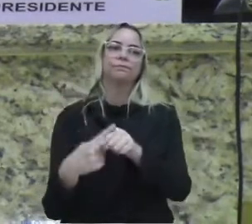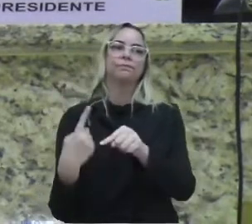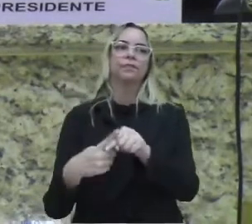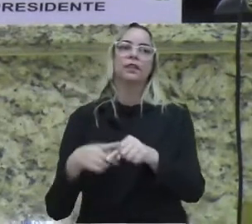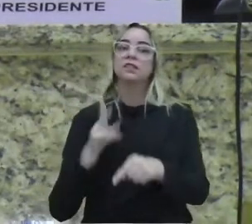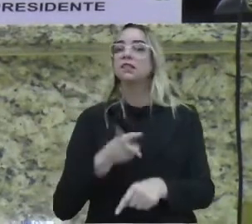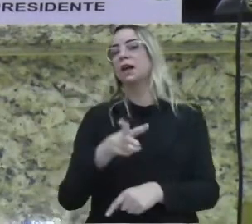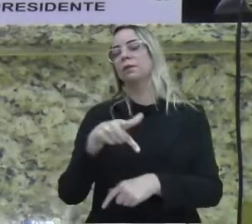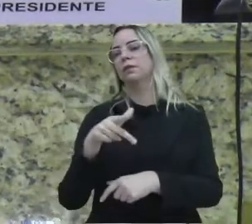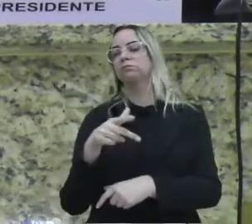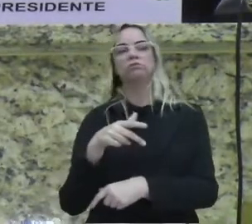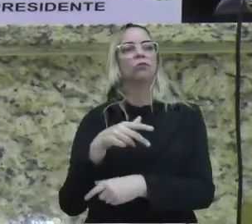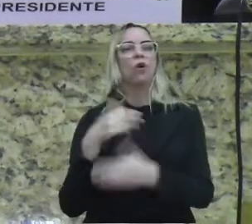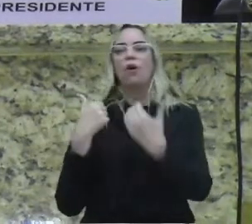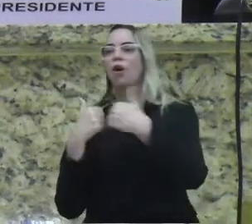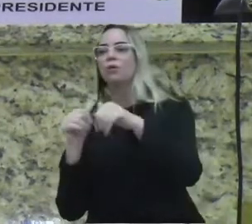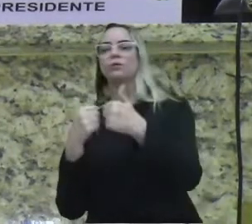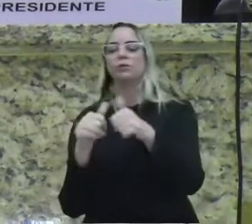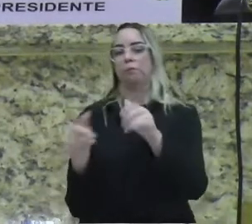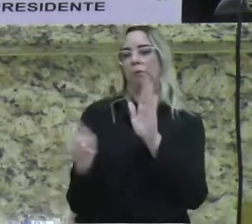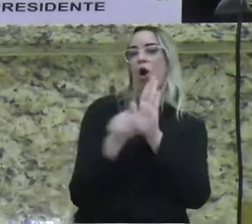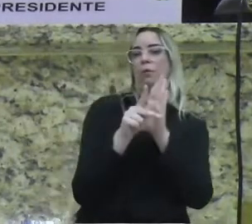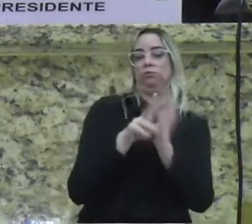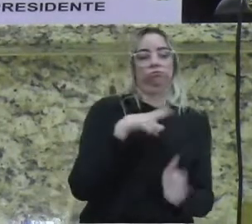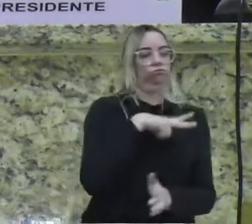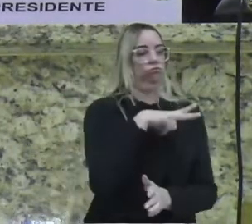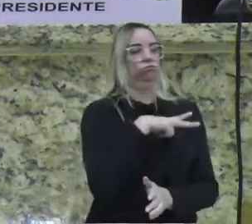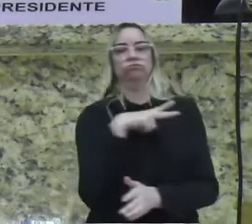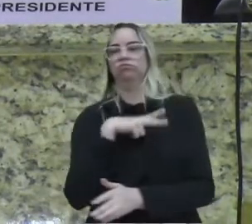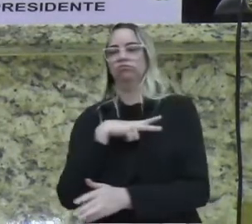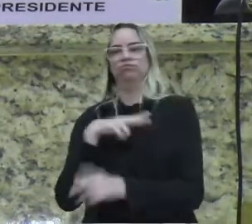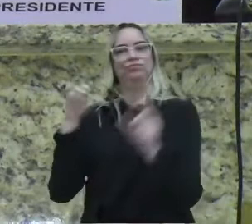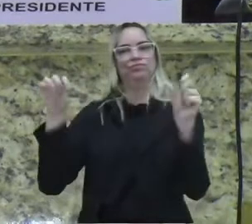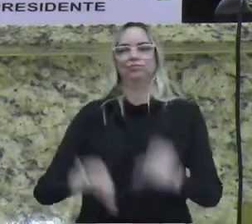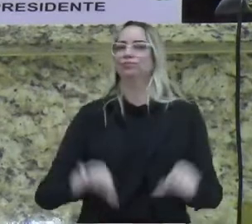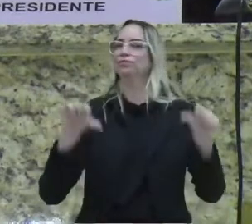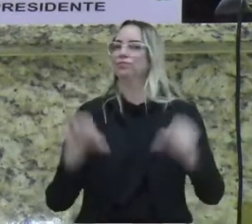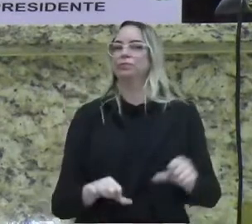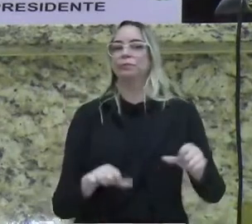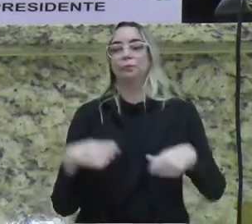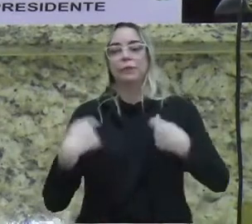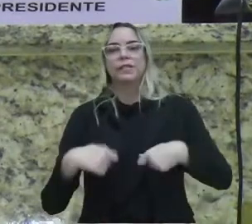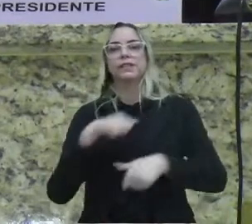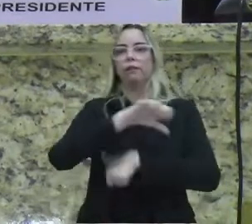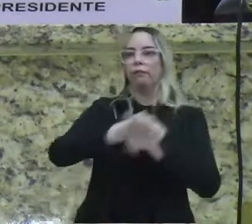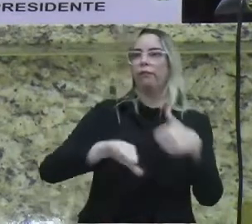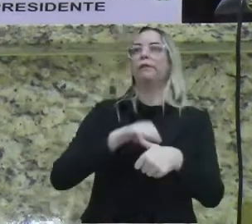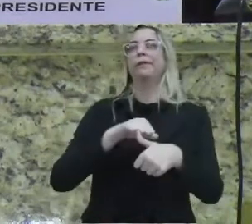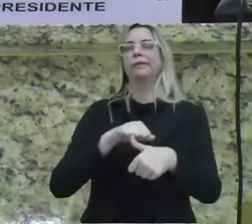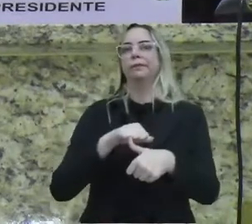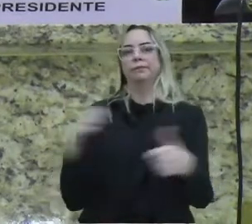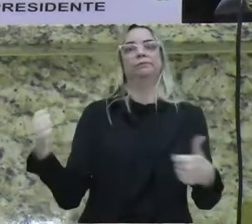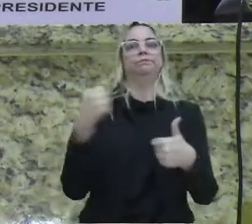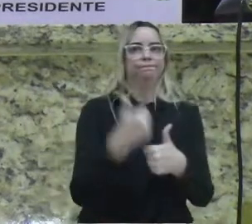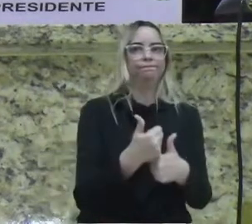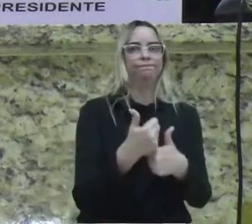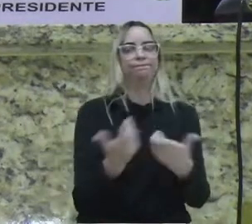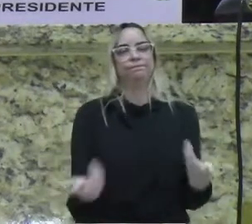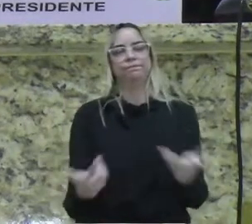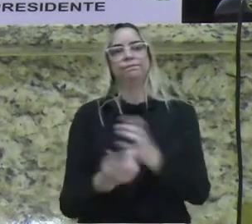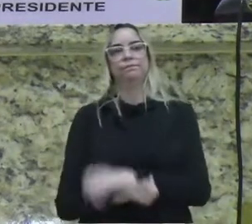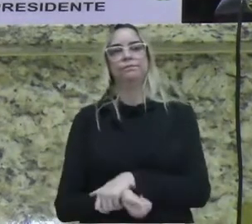nossos ônibus próprios eles vão ficando deteriorados, a gente vai tendo que ter sempre um terceirizado a mais. E